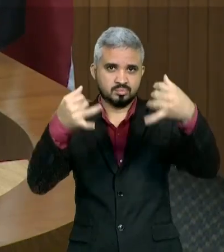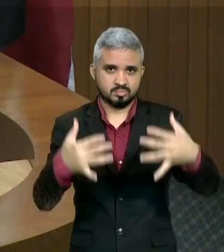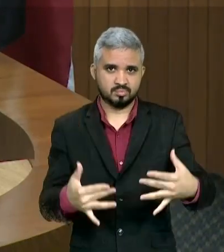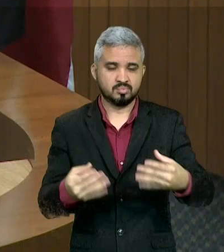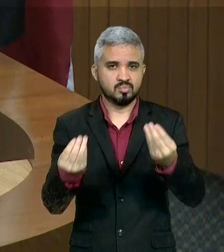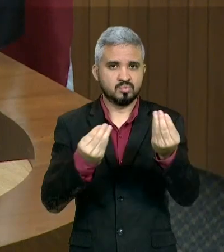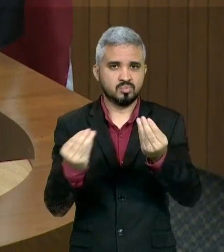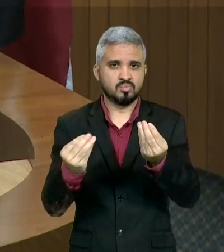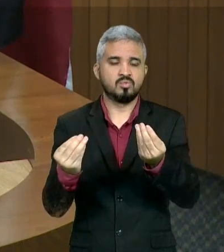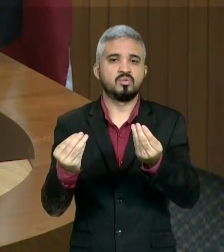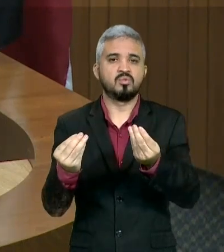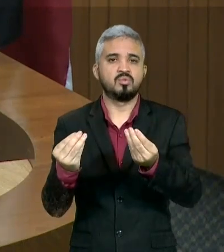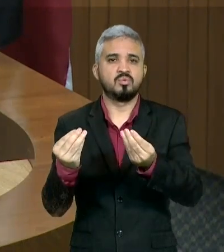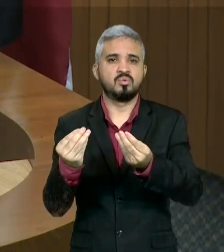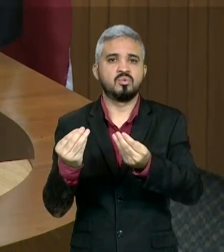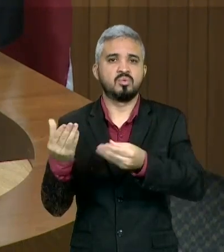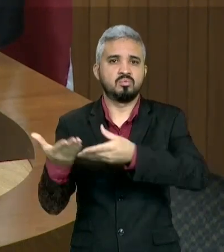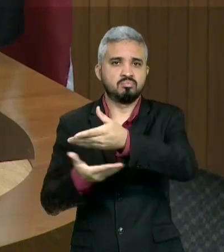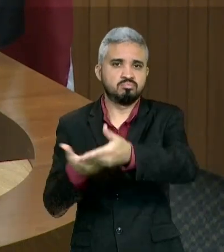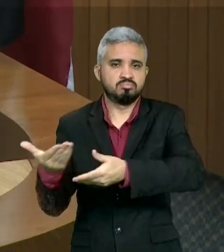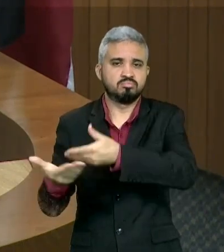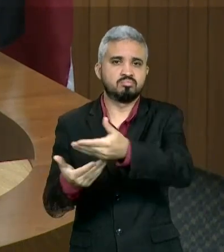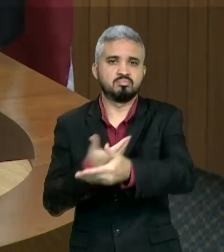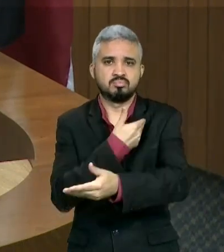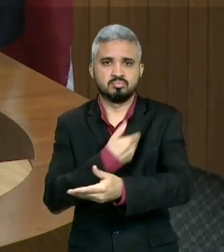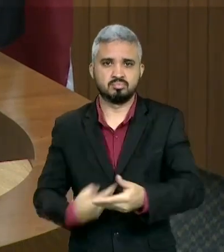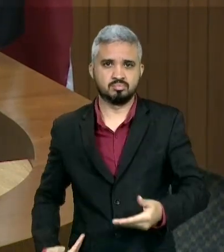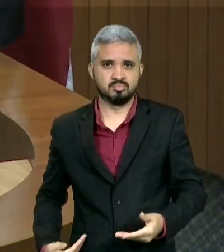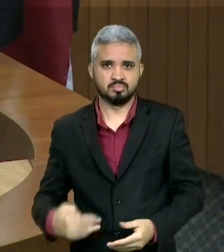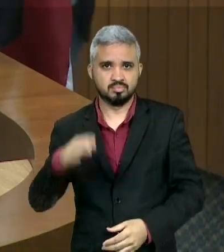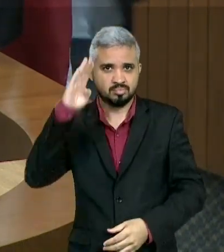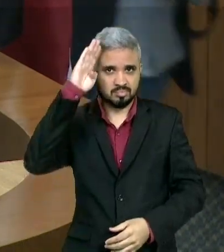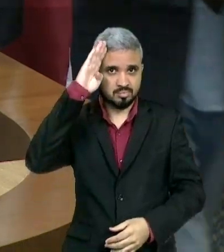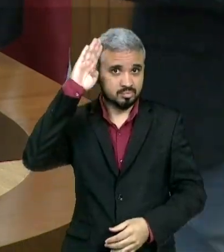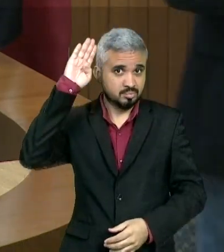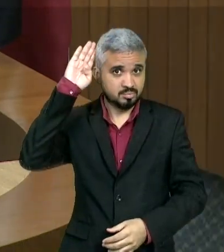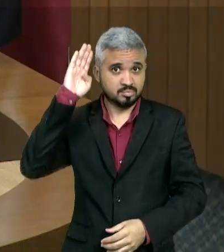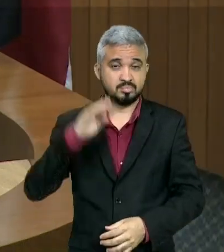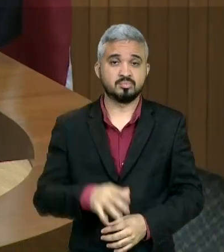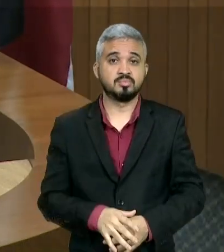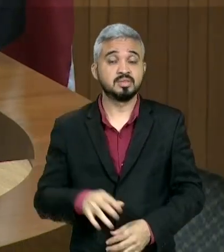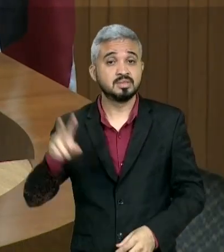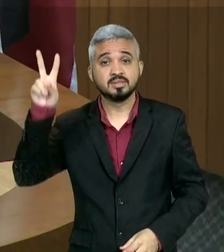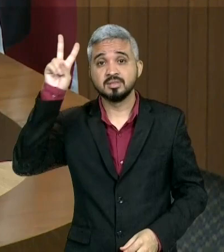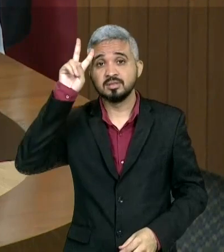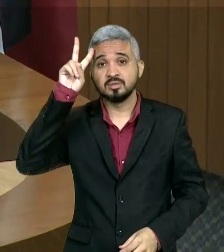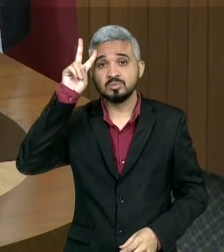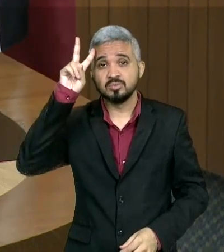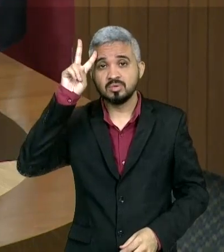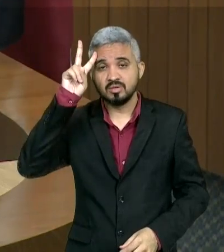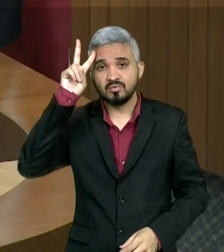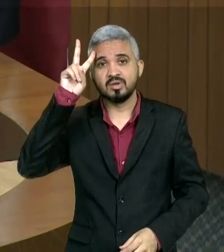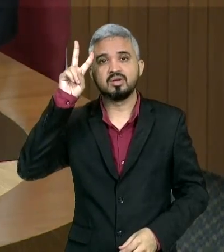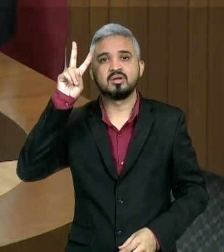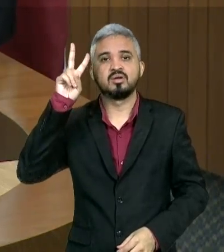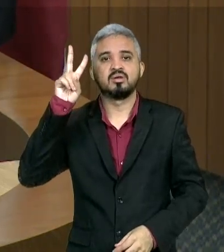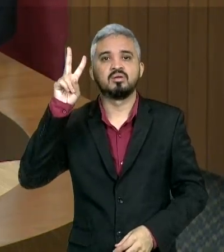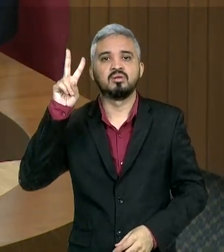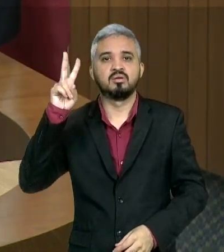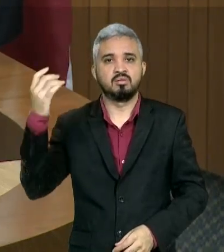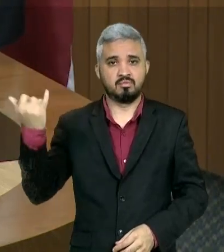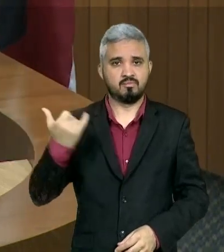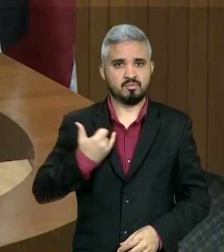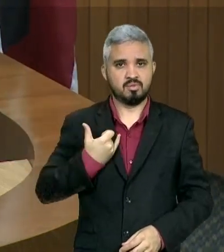Brandão. Recebemos ontem, na verdade, na segunda-feira, a adesão, um anúncio de apoio